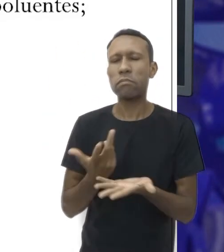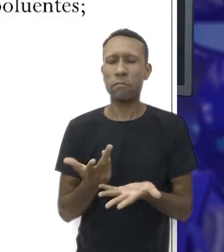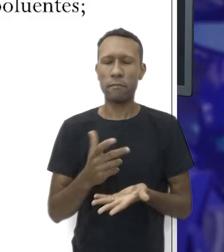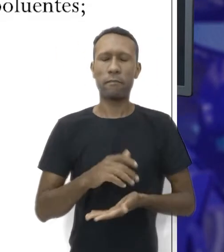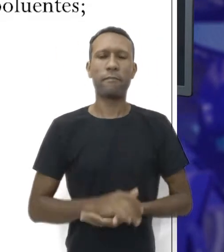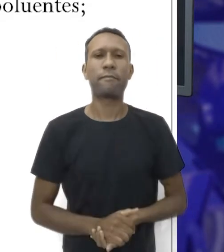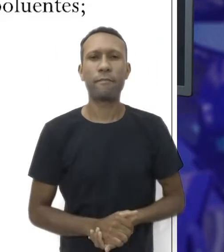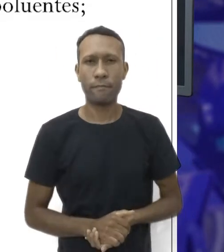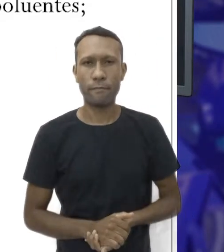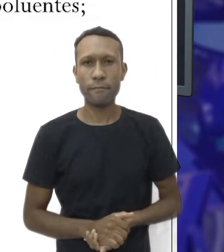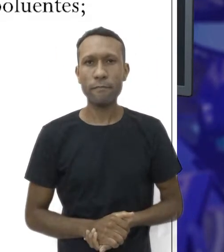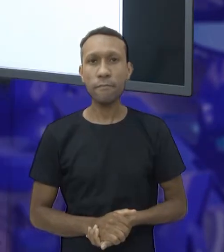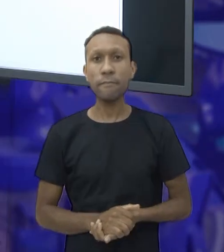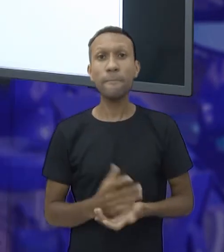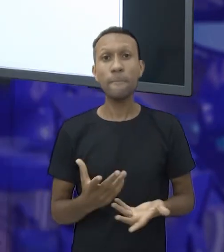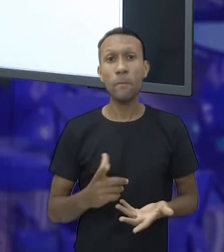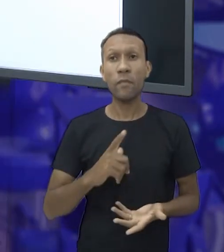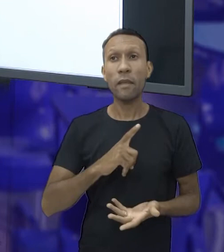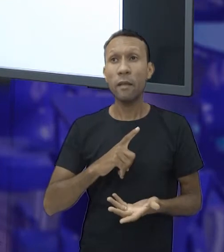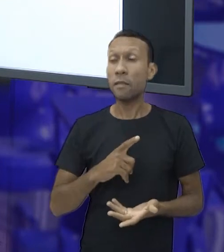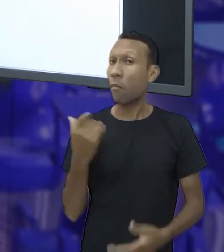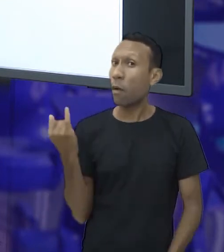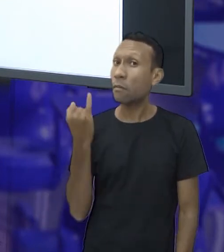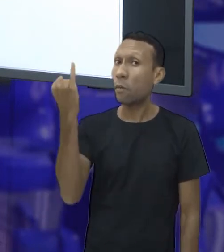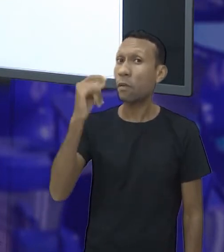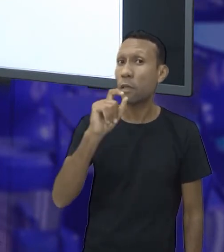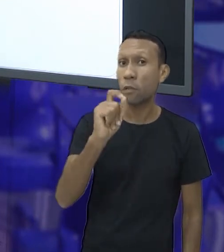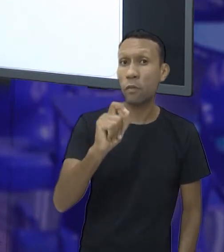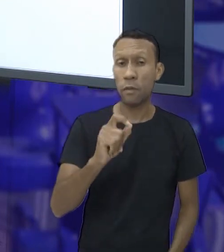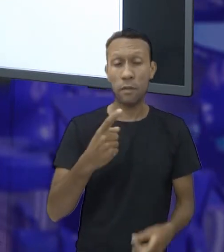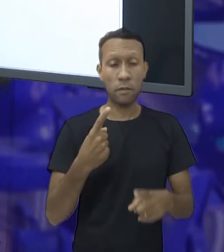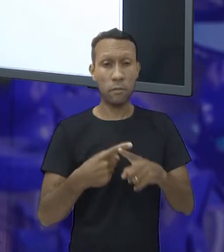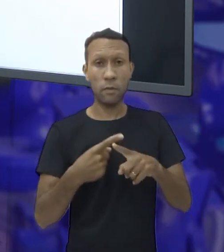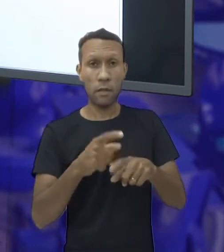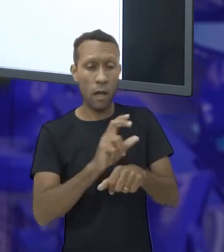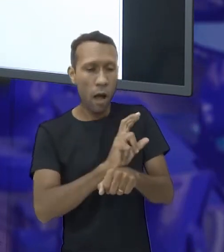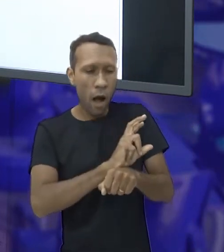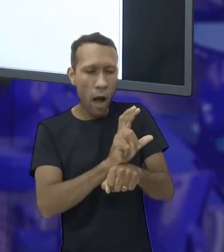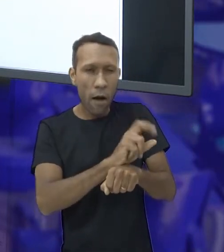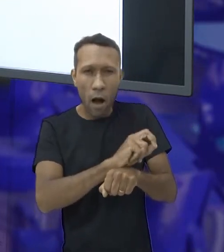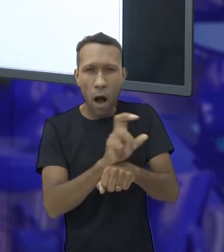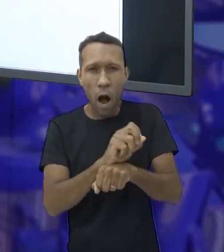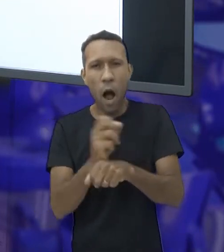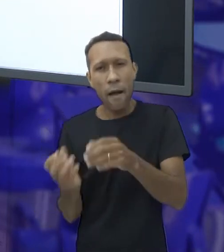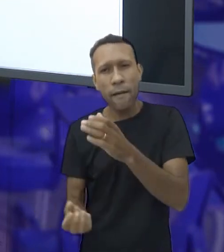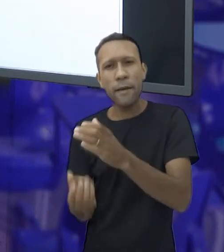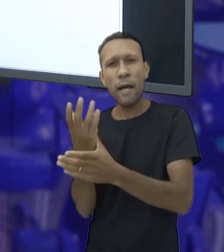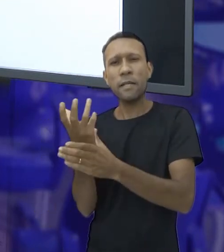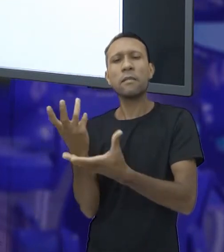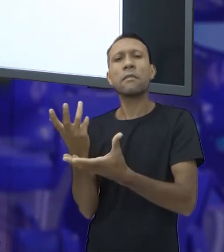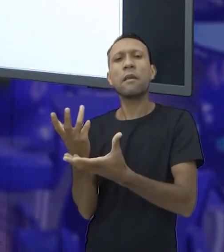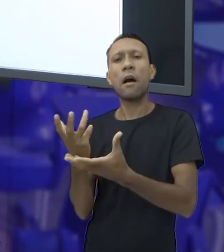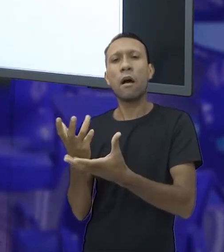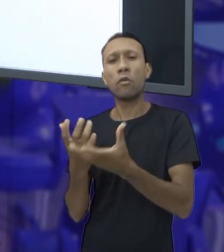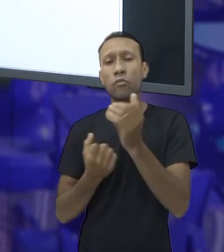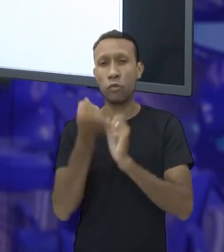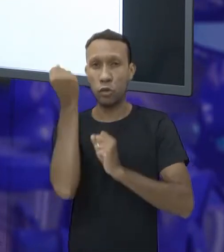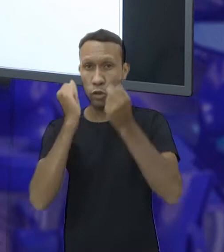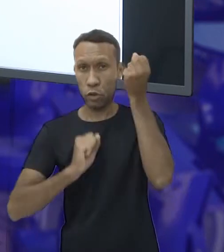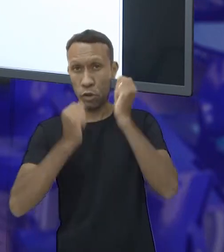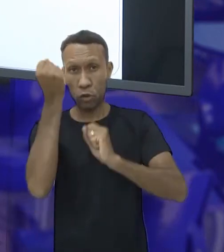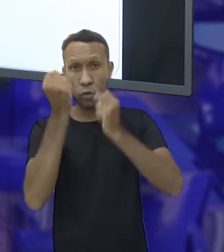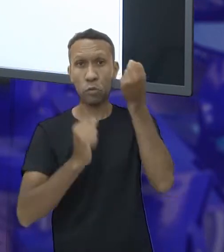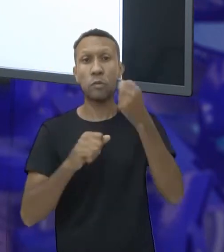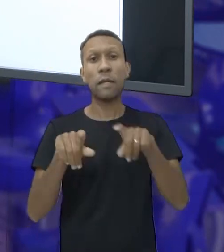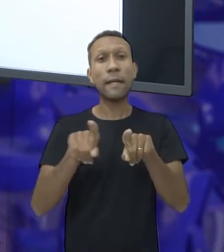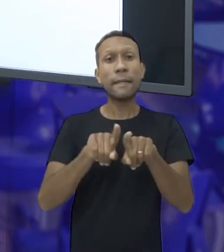e da biotecnologia são áreas importantíssimas. A robótica para a produção industrial, a engenharia genética por conta das